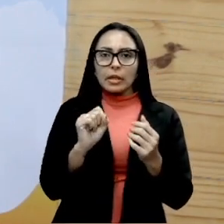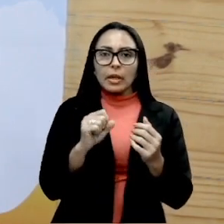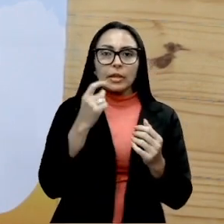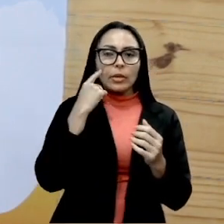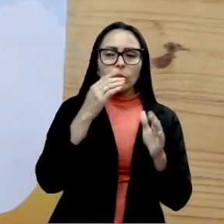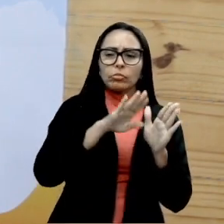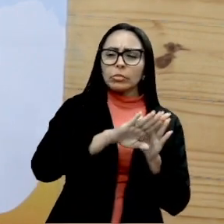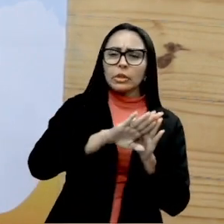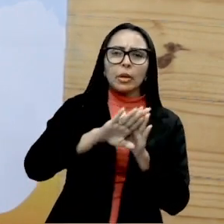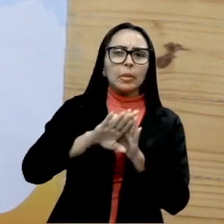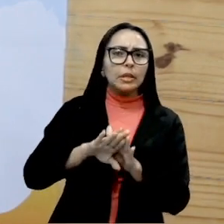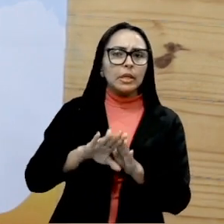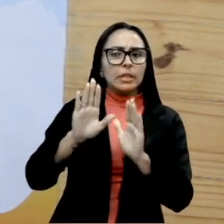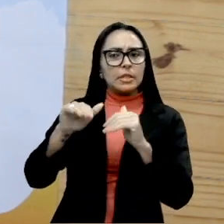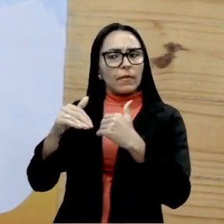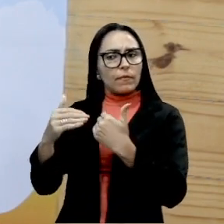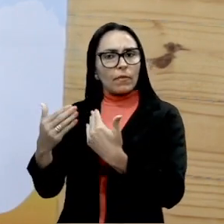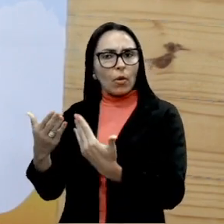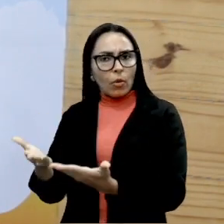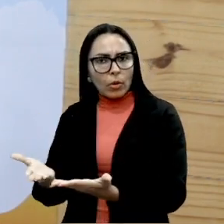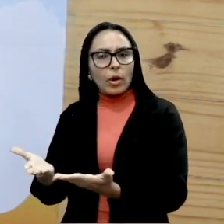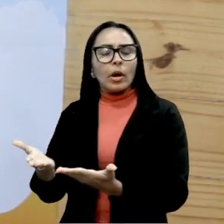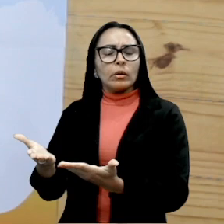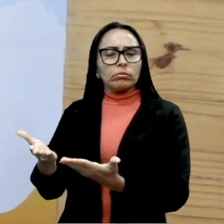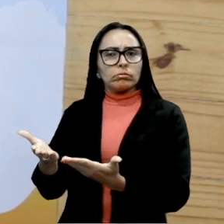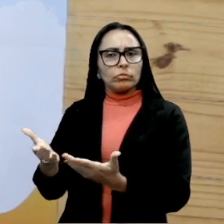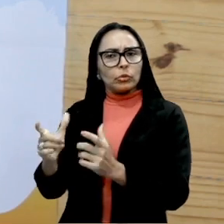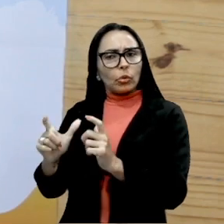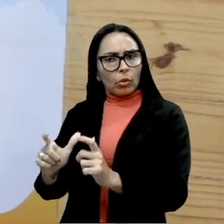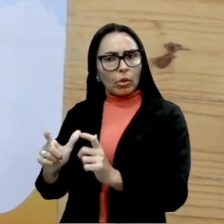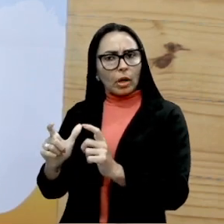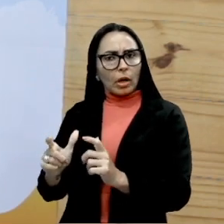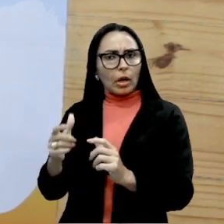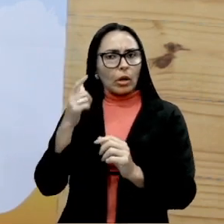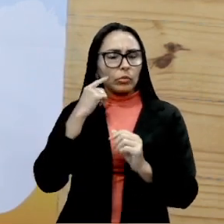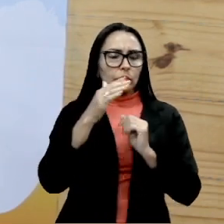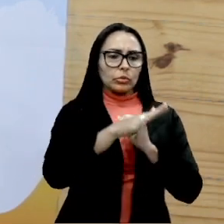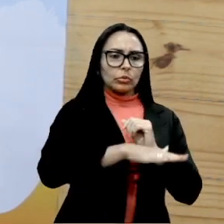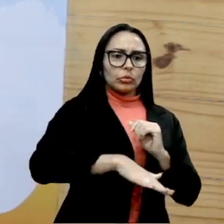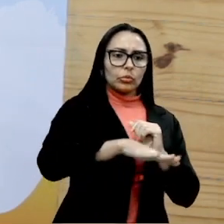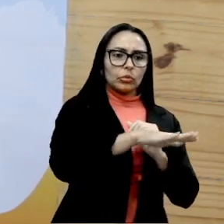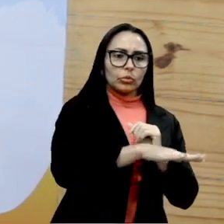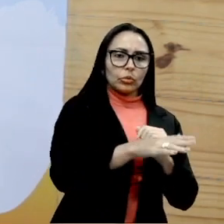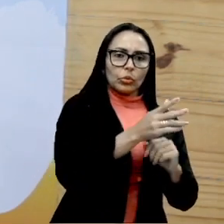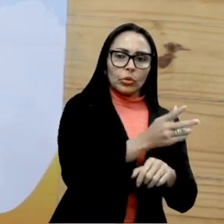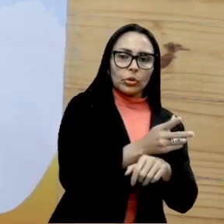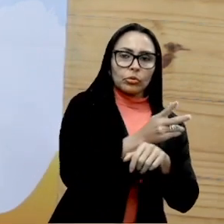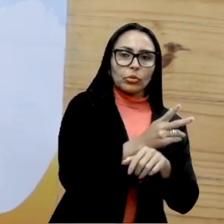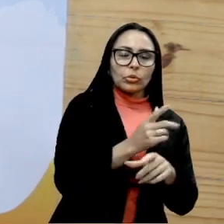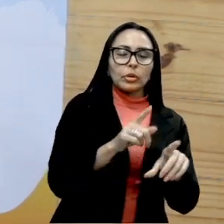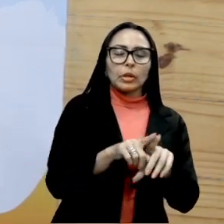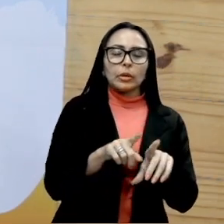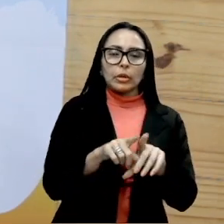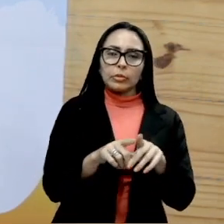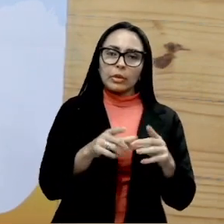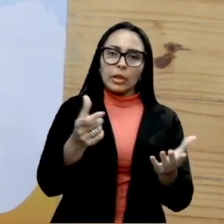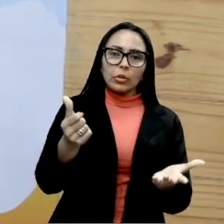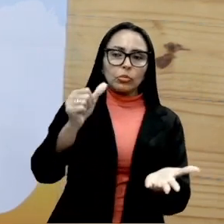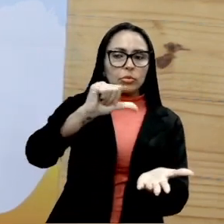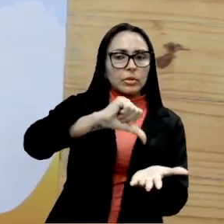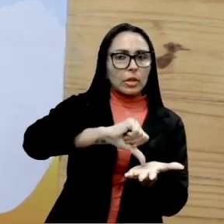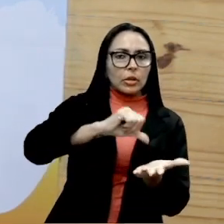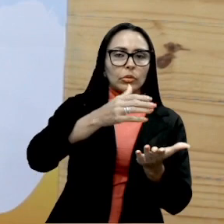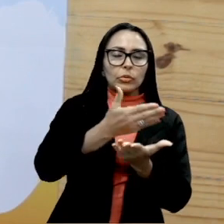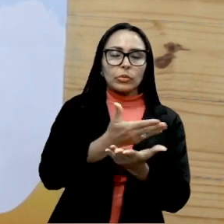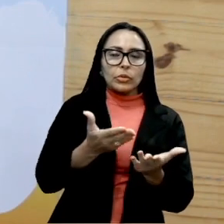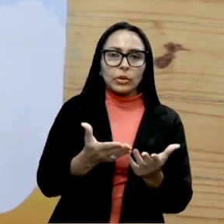de ser externa, ser fora do estúdio ou no estúdio, vai ter o nome que é o set de filmagem. É uma